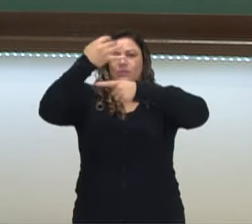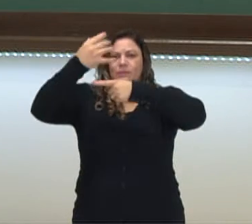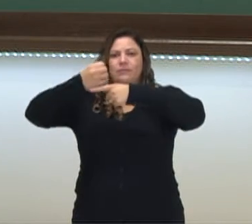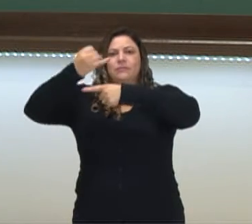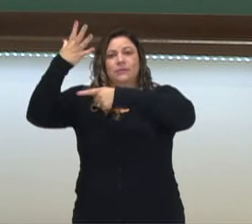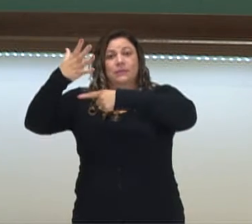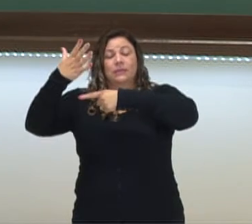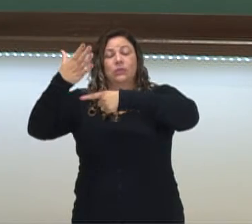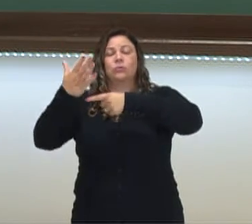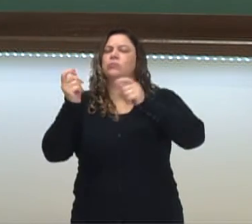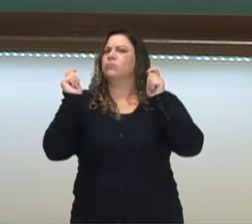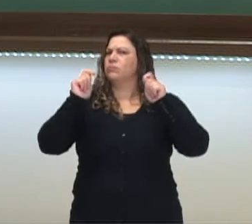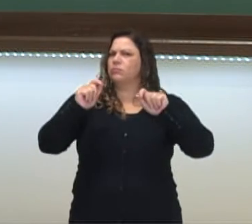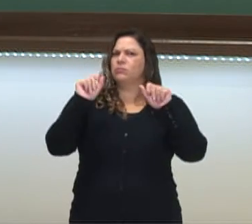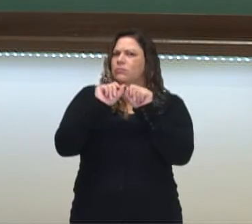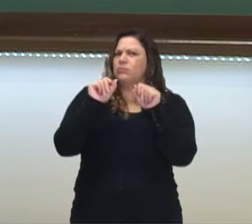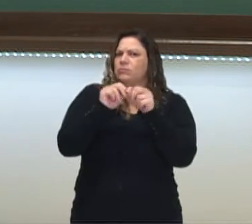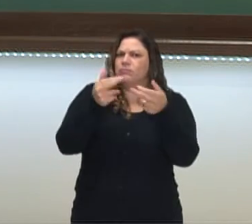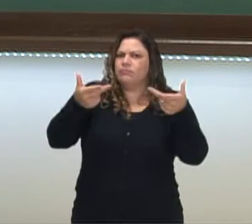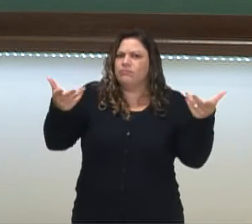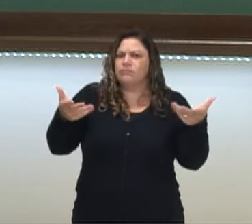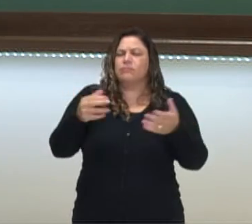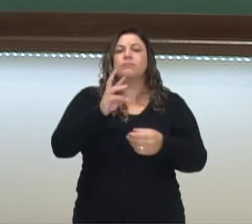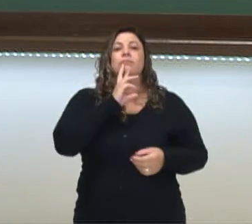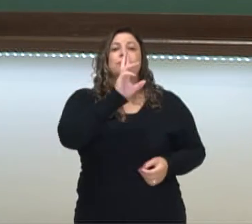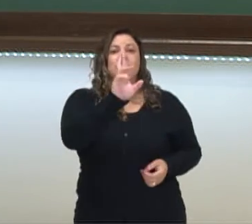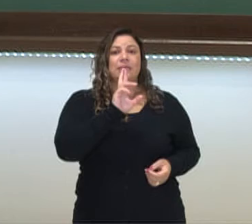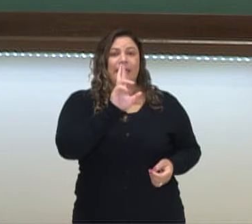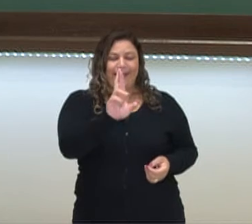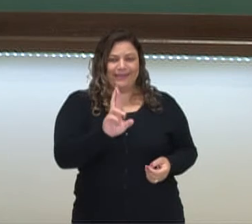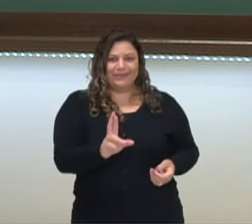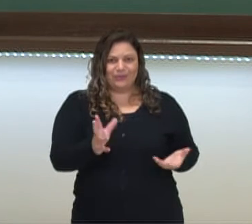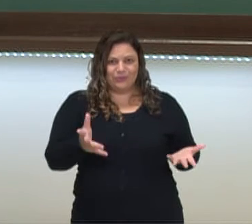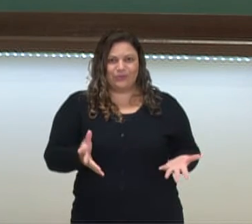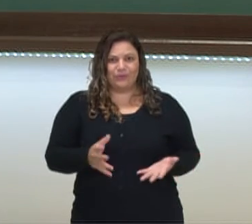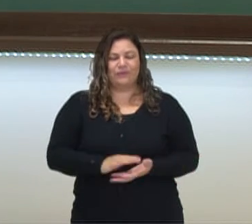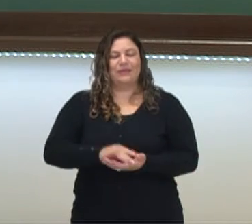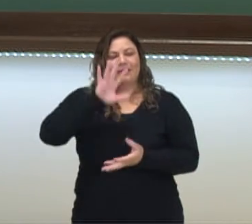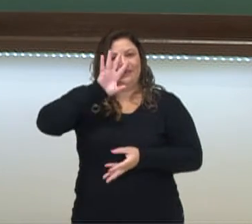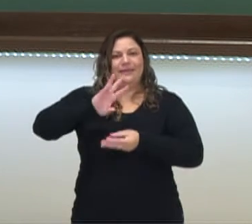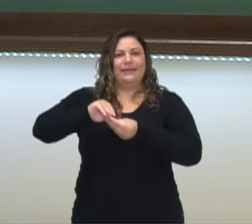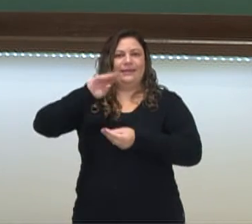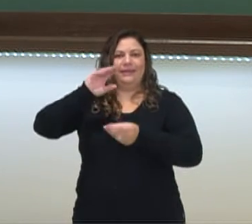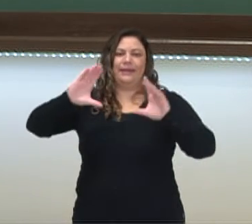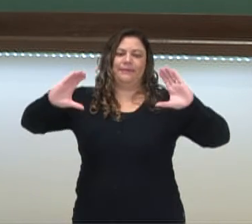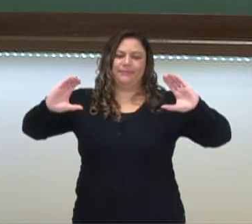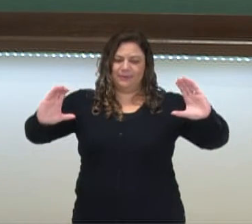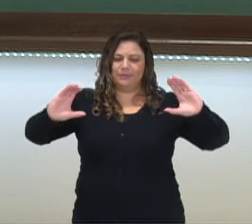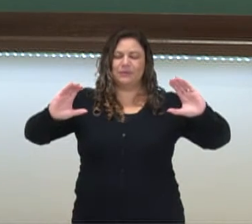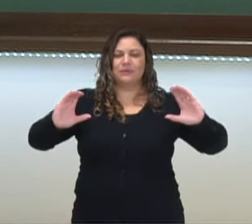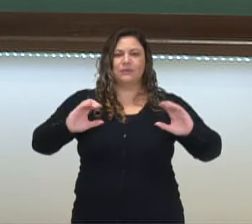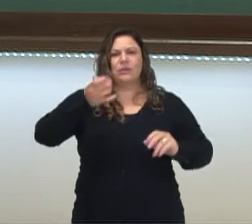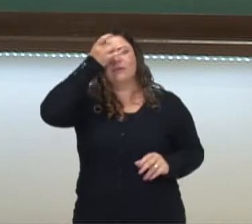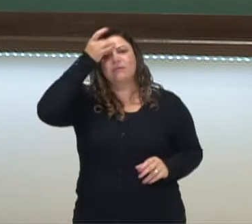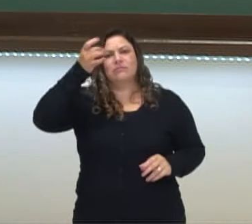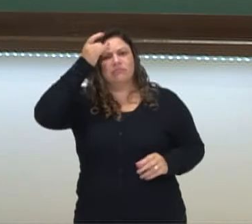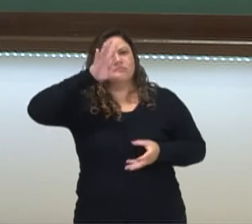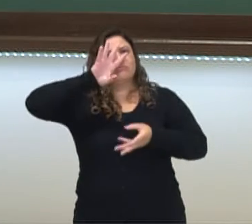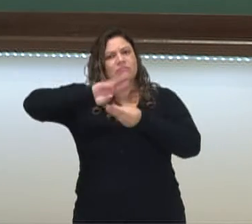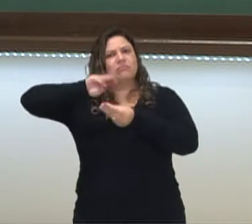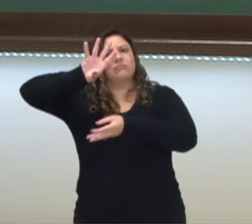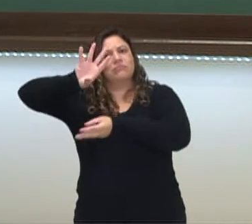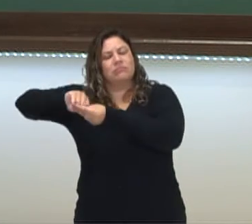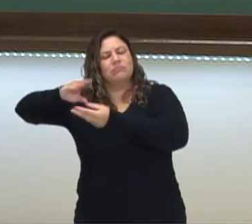nos ajudam a fazer o quê? Nos ajudam a resolver as expressões numéricas, facilitando,